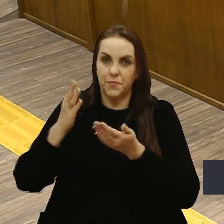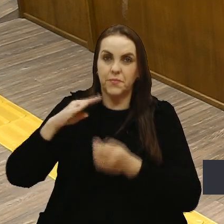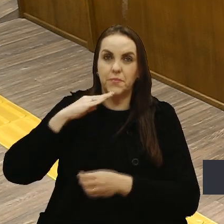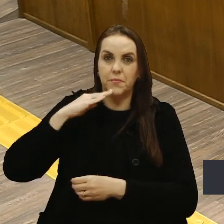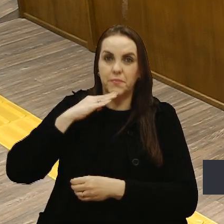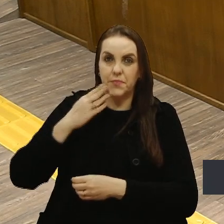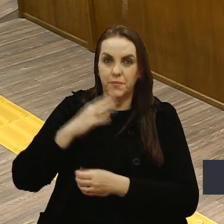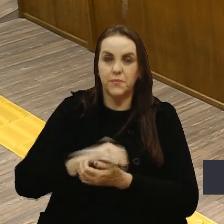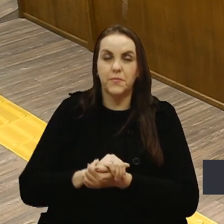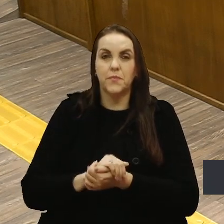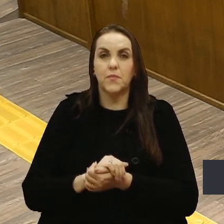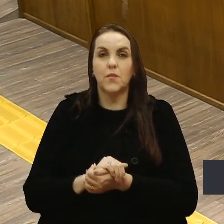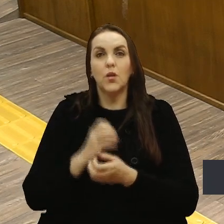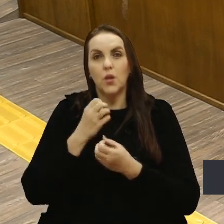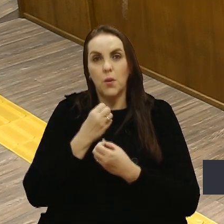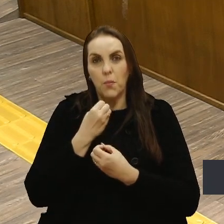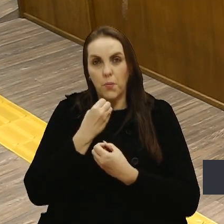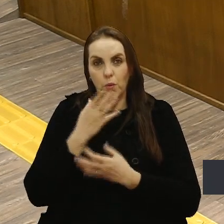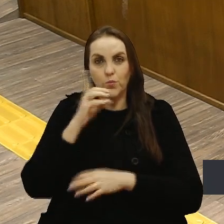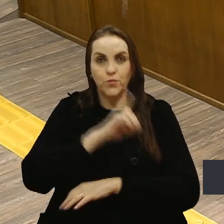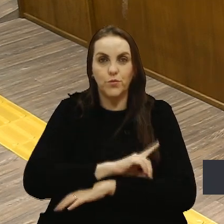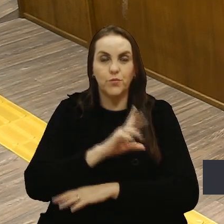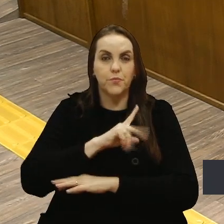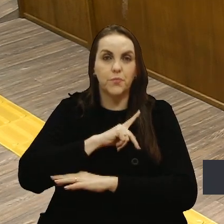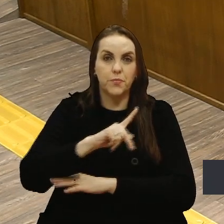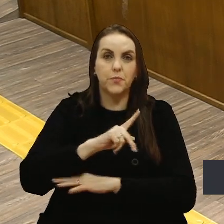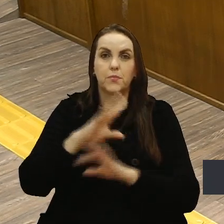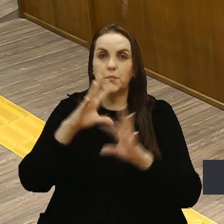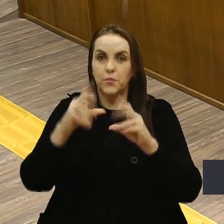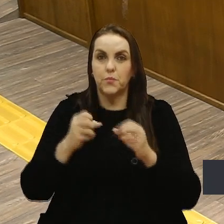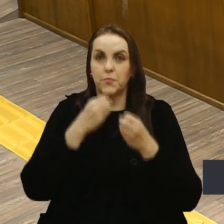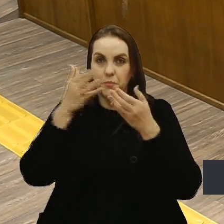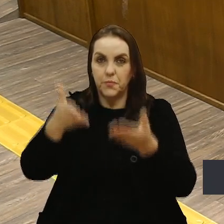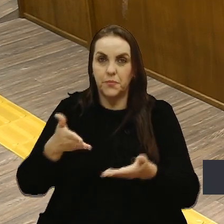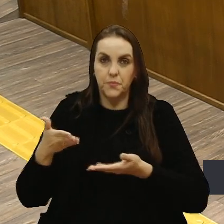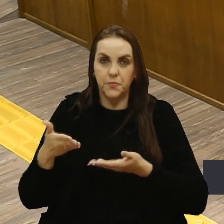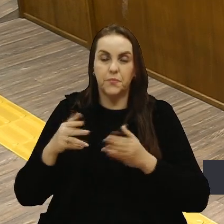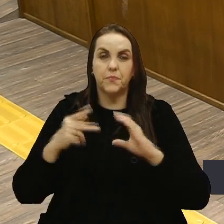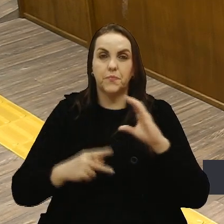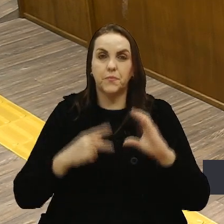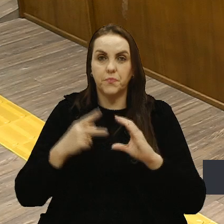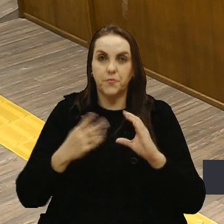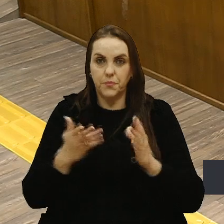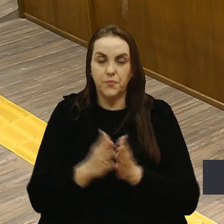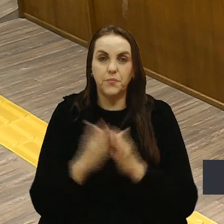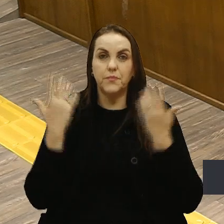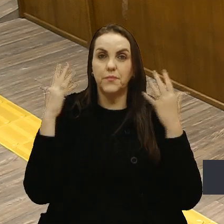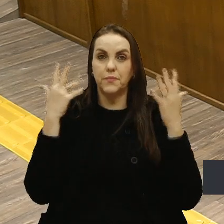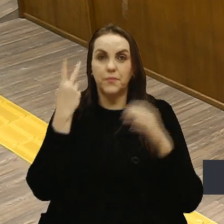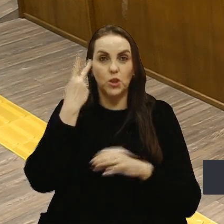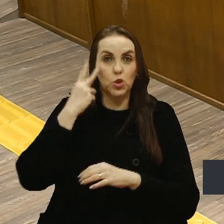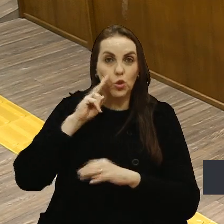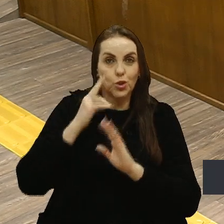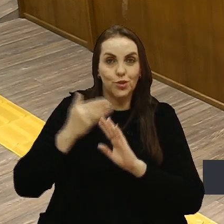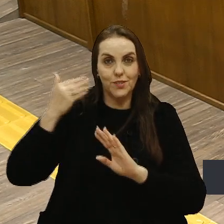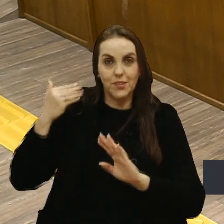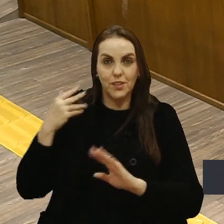vereadores, sejam todos muito bem-vindos a essa Casa Legislativa. Somente aqui parabenizar, 2 dias atrás, no dia